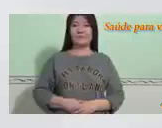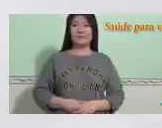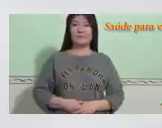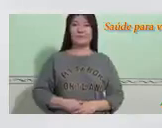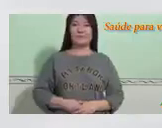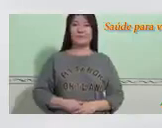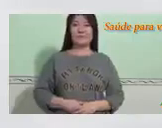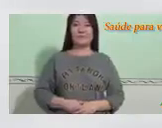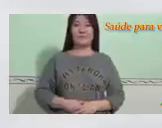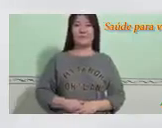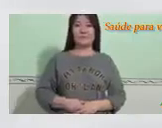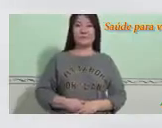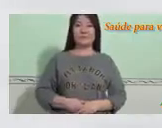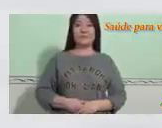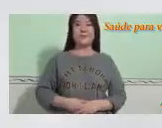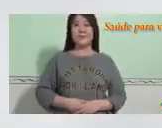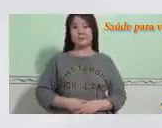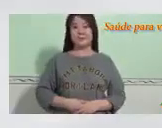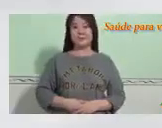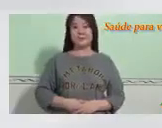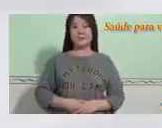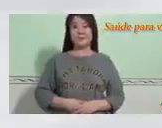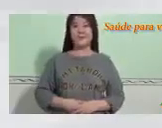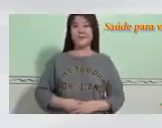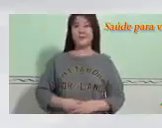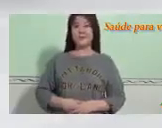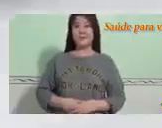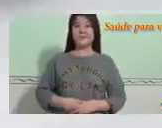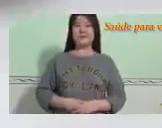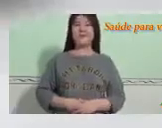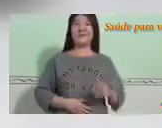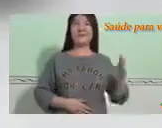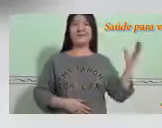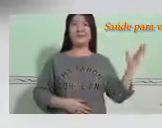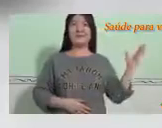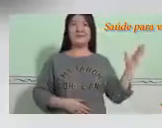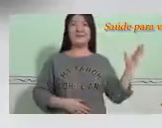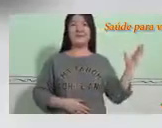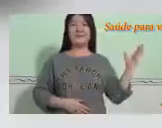necessário colocar um comprimido na vagina de acordo com mara comenda ação médica